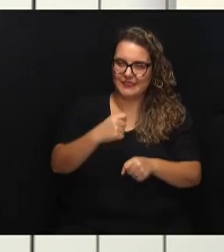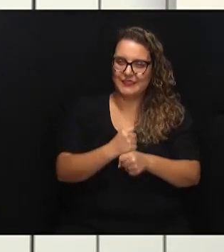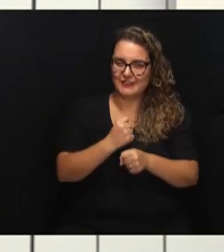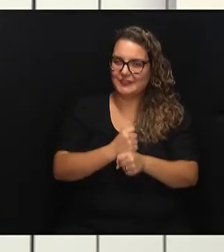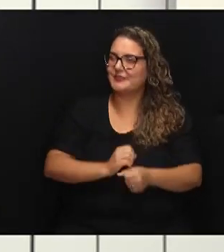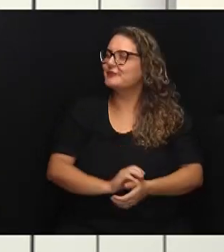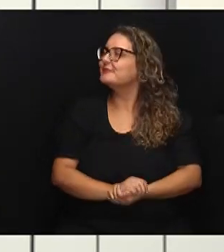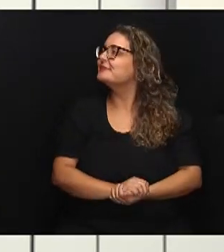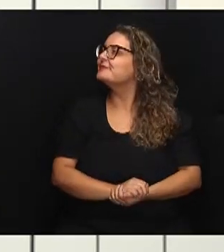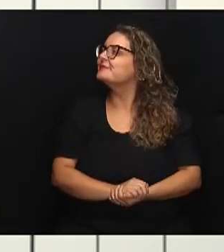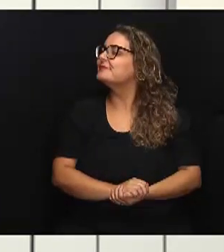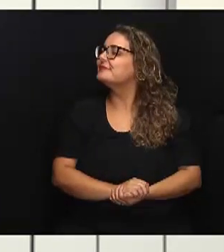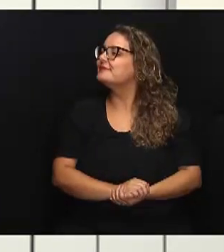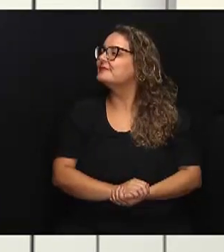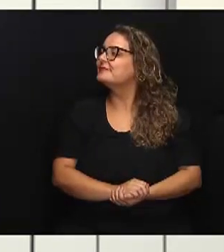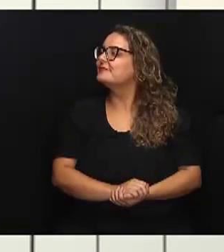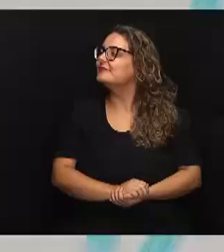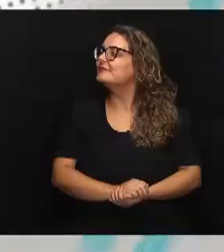ano.